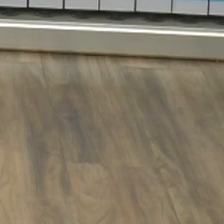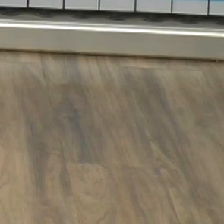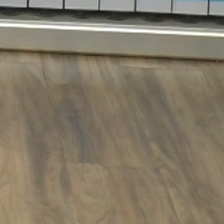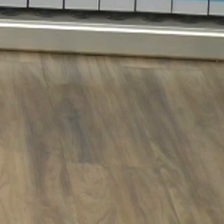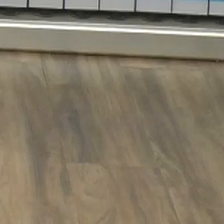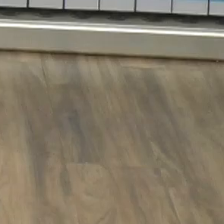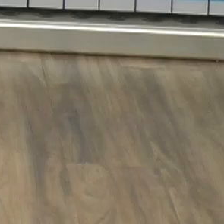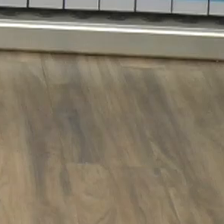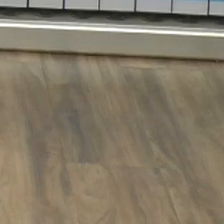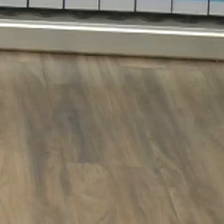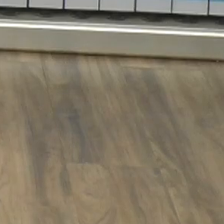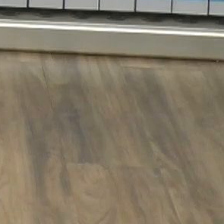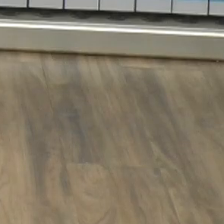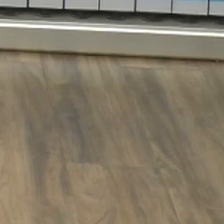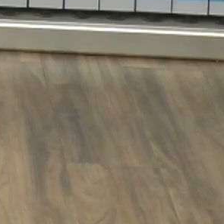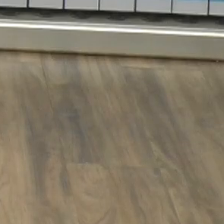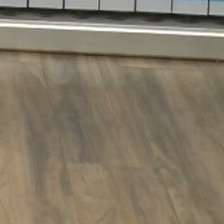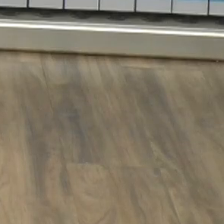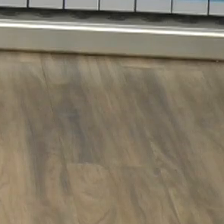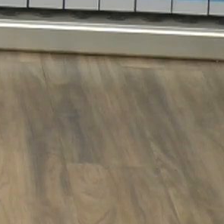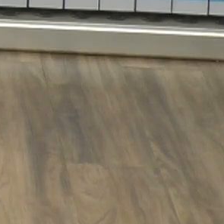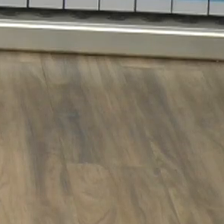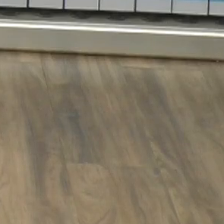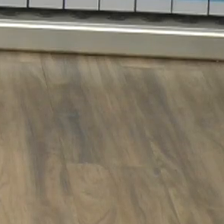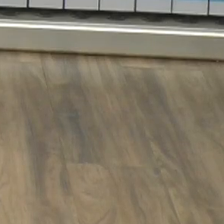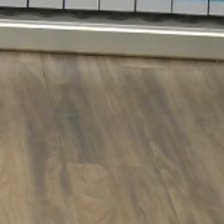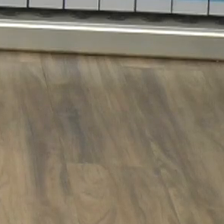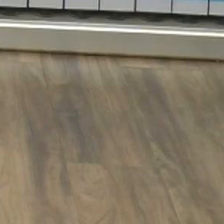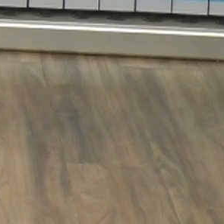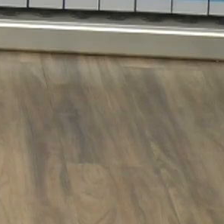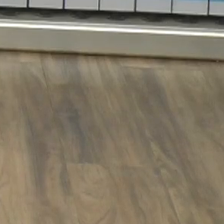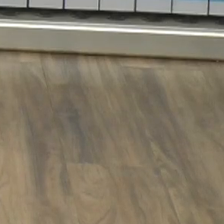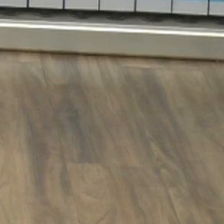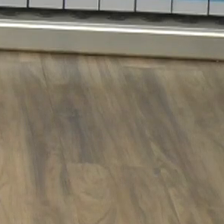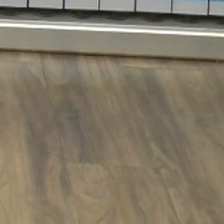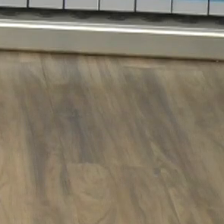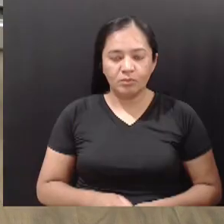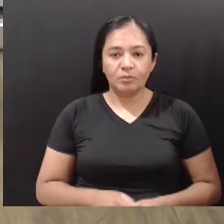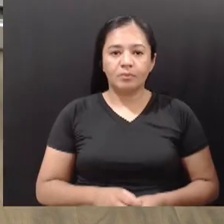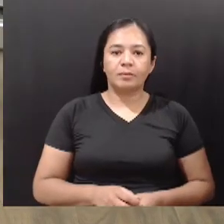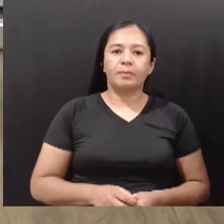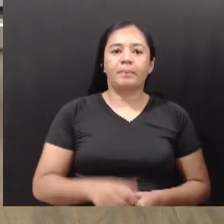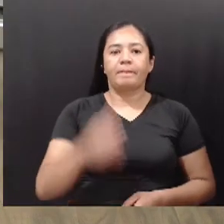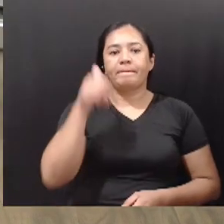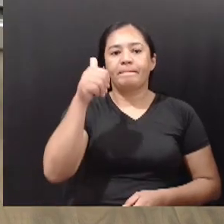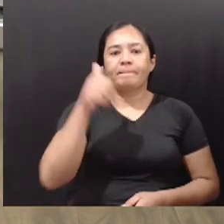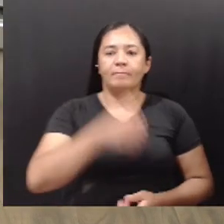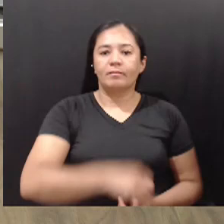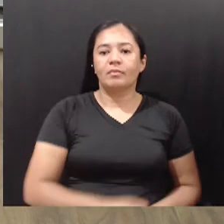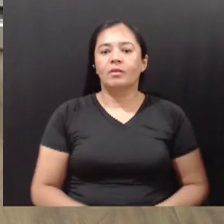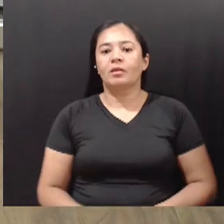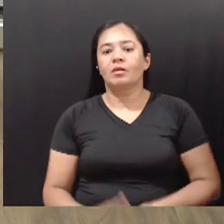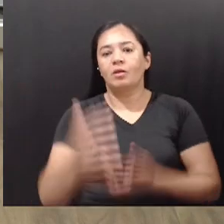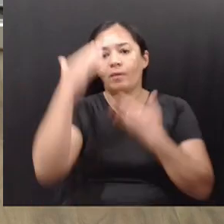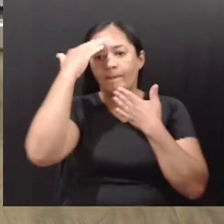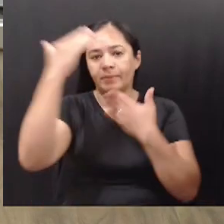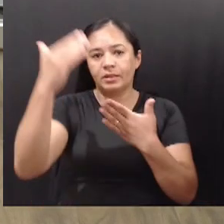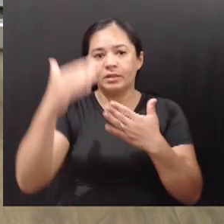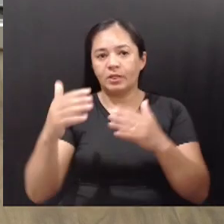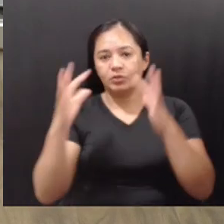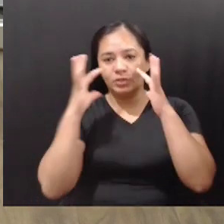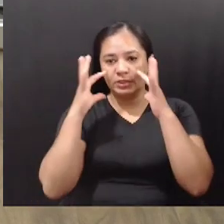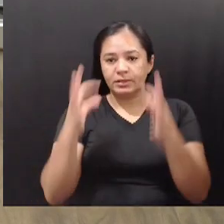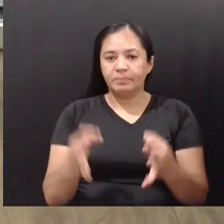nesta quinta-feira, 11 de dezembro de 2025. Muito obrigado pela sua companhia, pela sua audiência